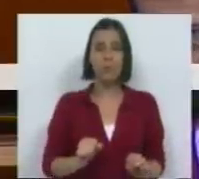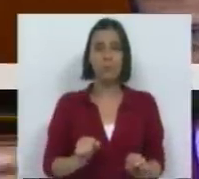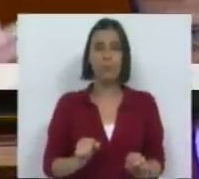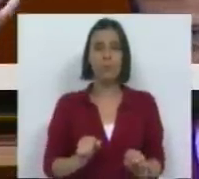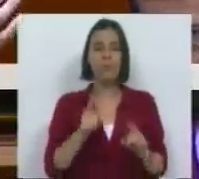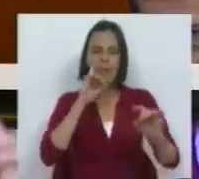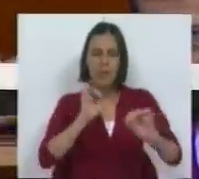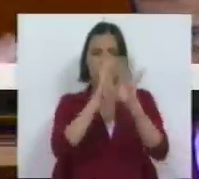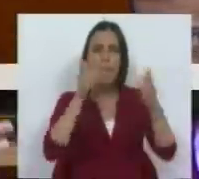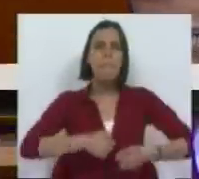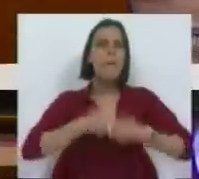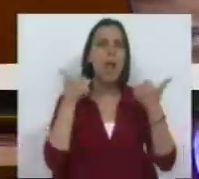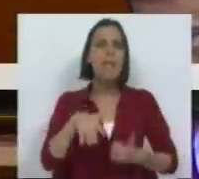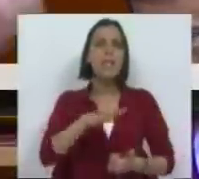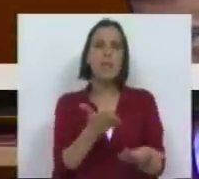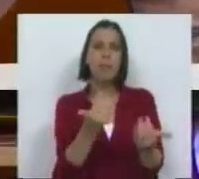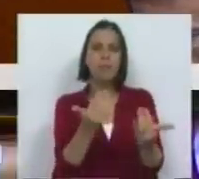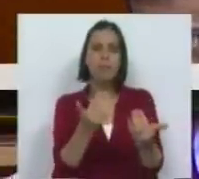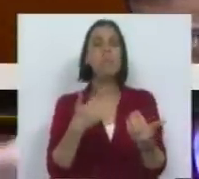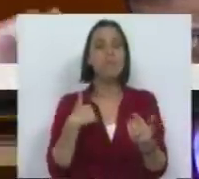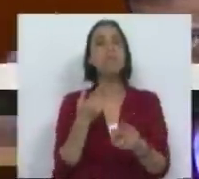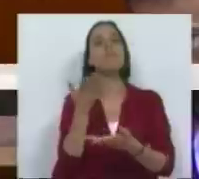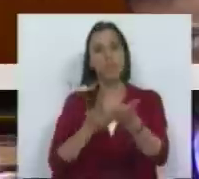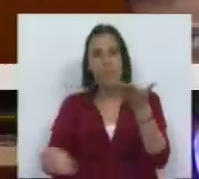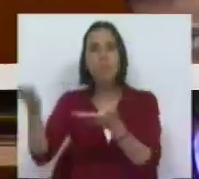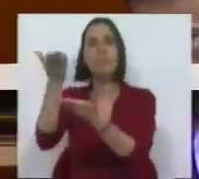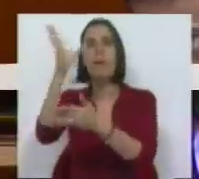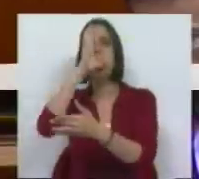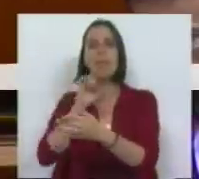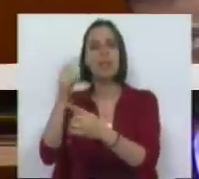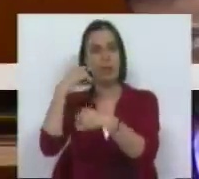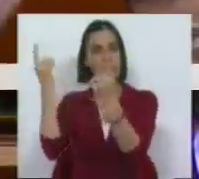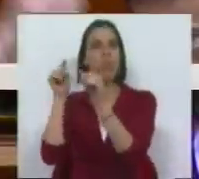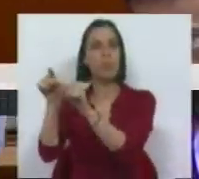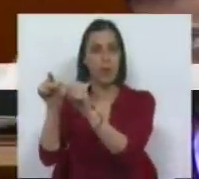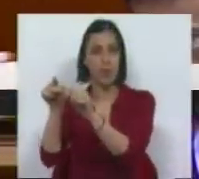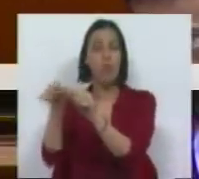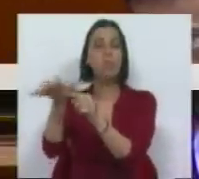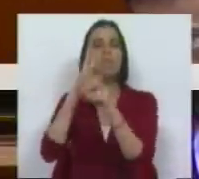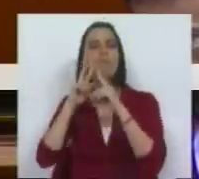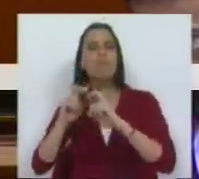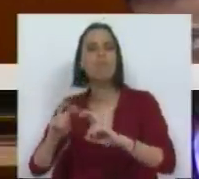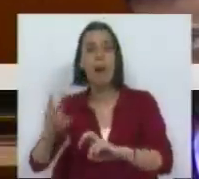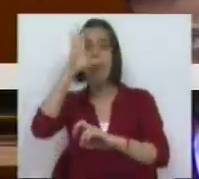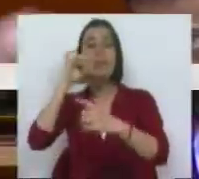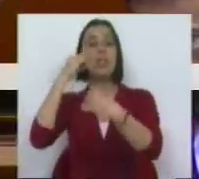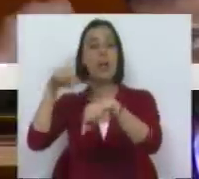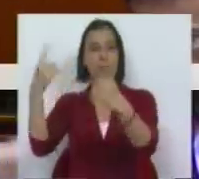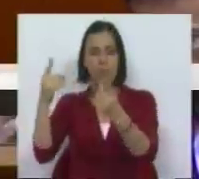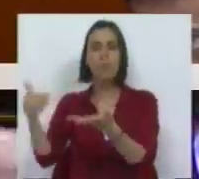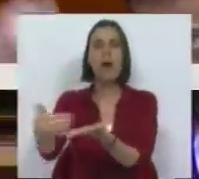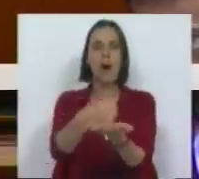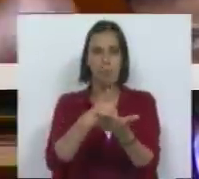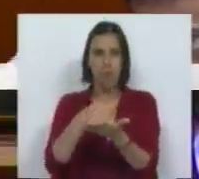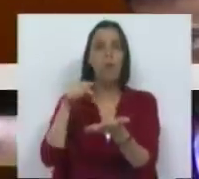esclarecer melhor a situação, recorremos para o Ministério Público. No âmbito das investigações do Ministério Público,